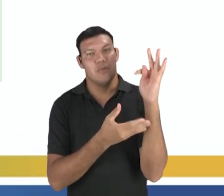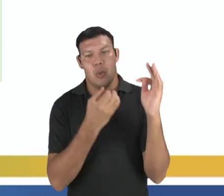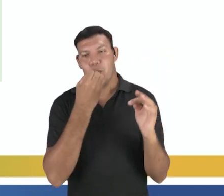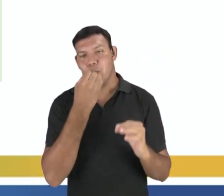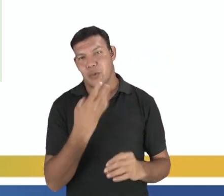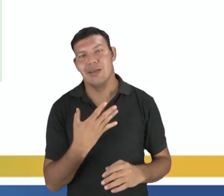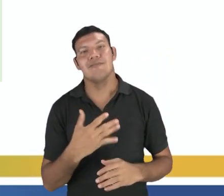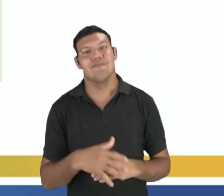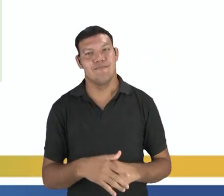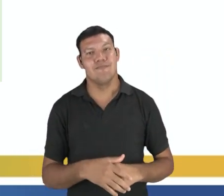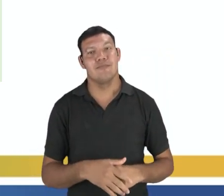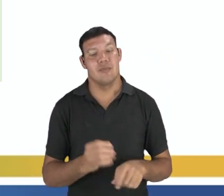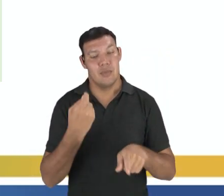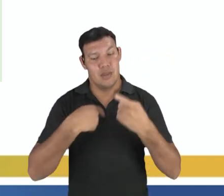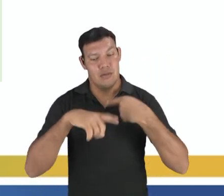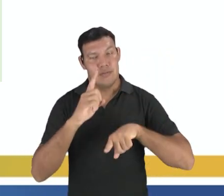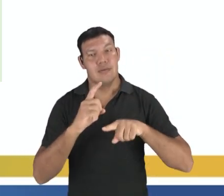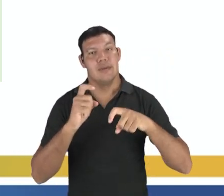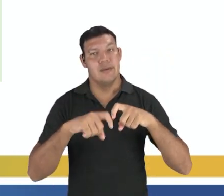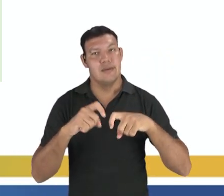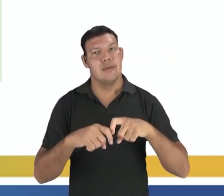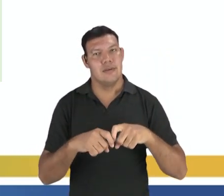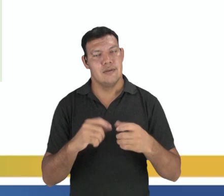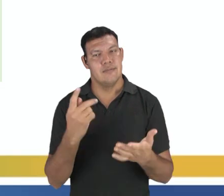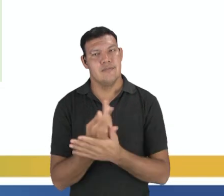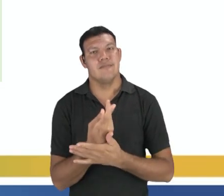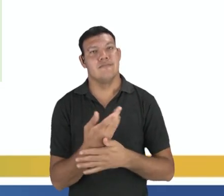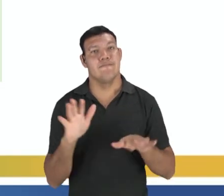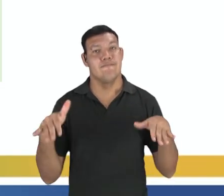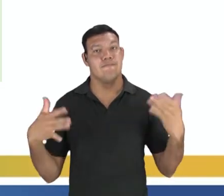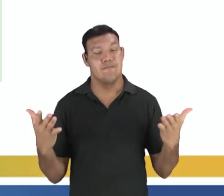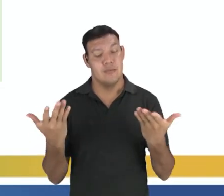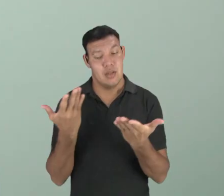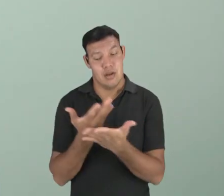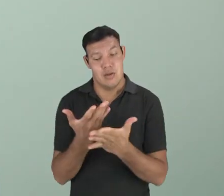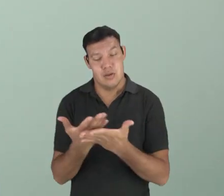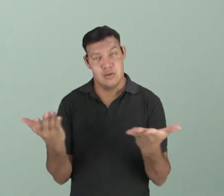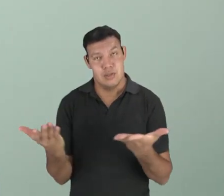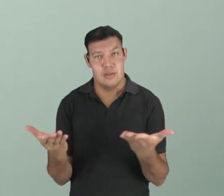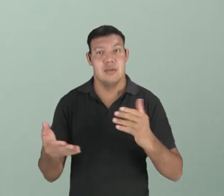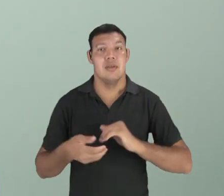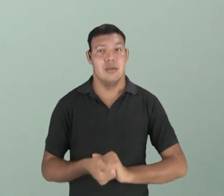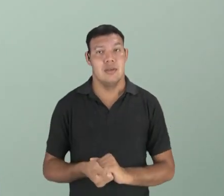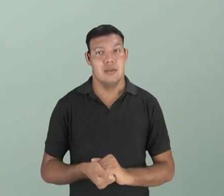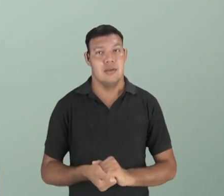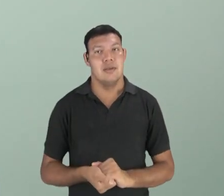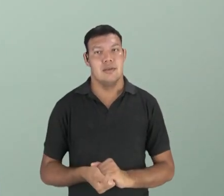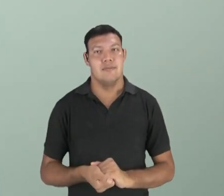que o sucesso reprodutivo ocorra. Então, essa foi a nossa aula de hoje.